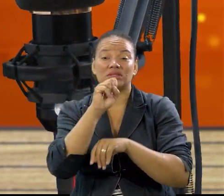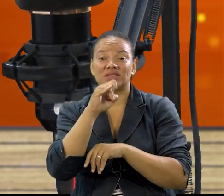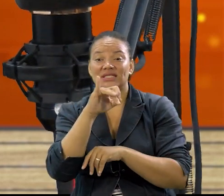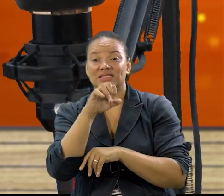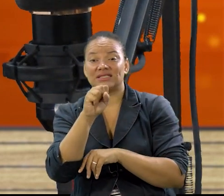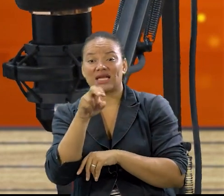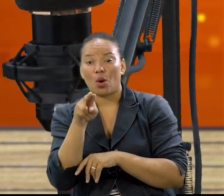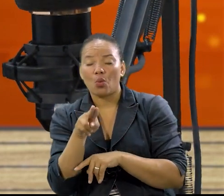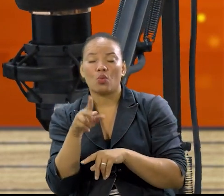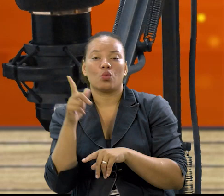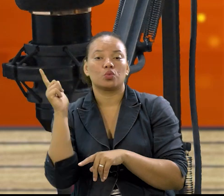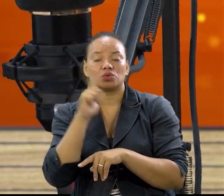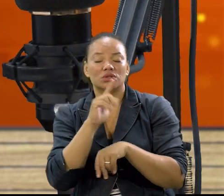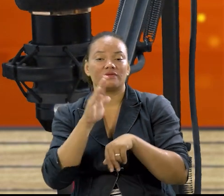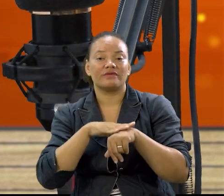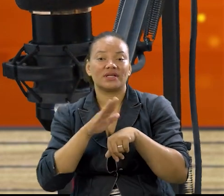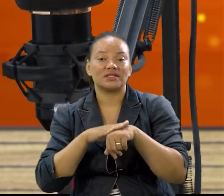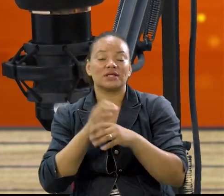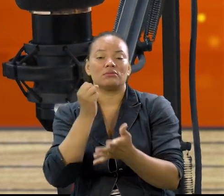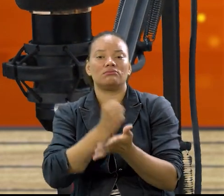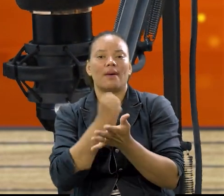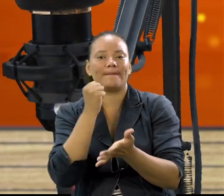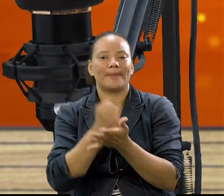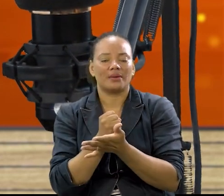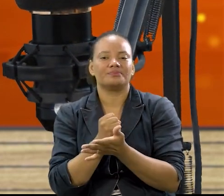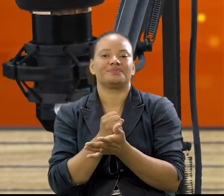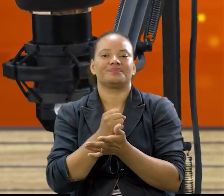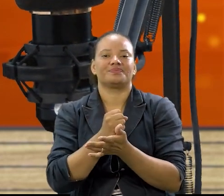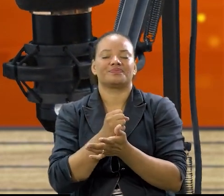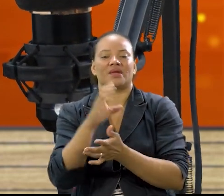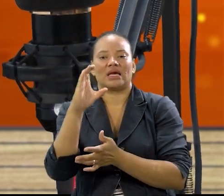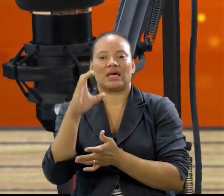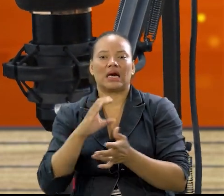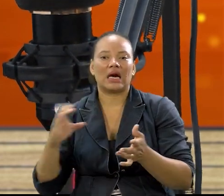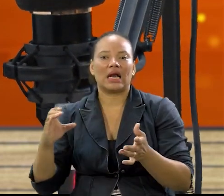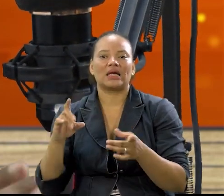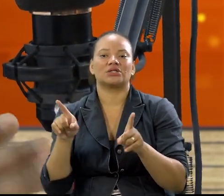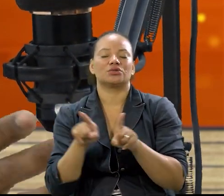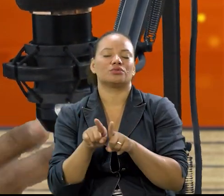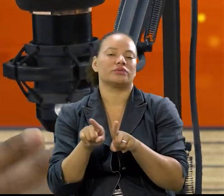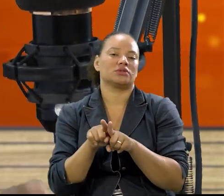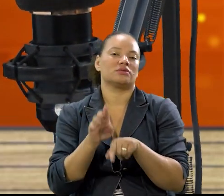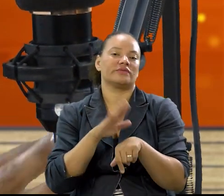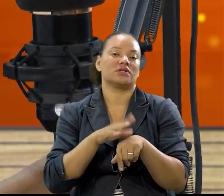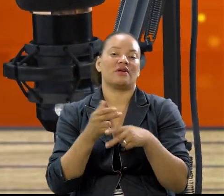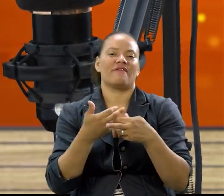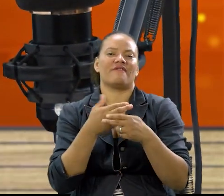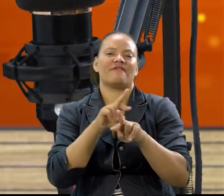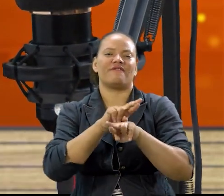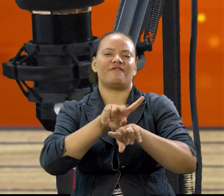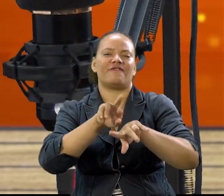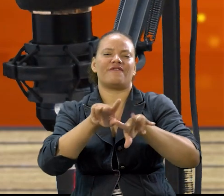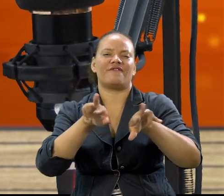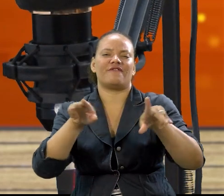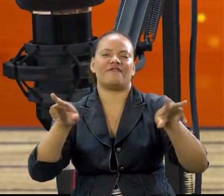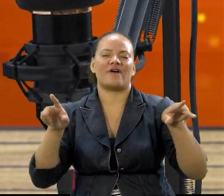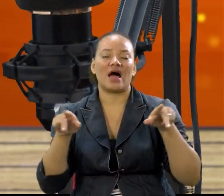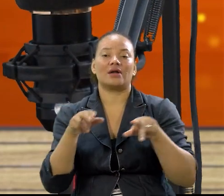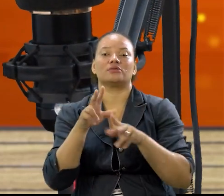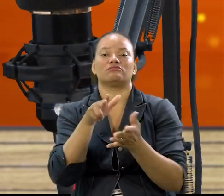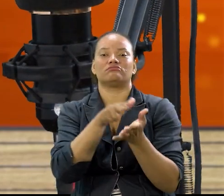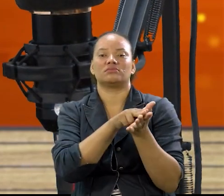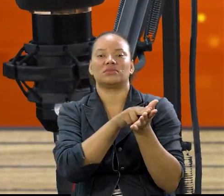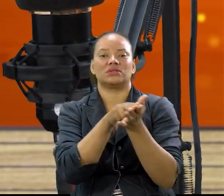contratualizar né através de credenciamento vários leitos de U cerca de 24 leites Ah tá